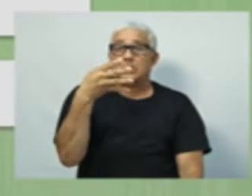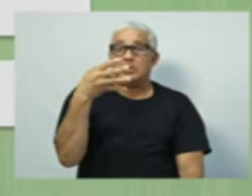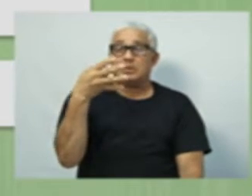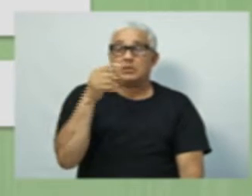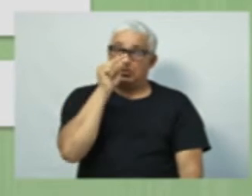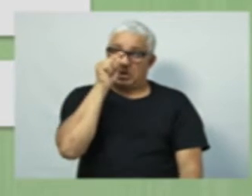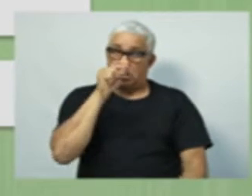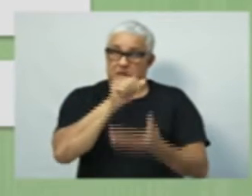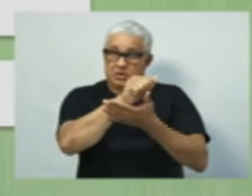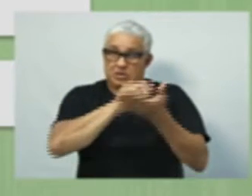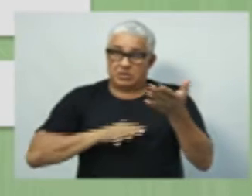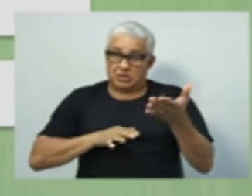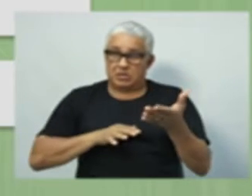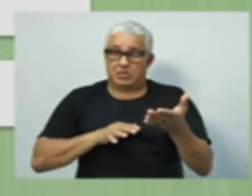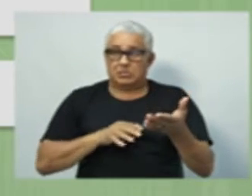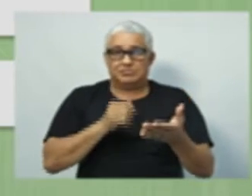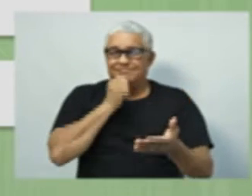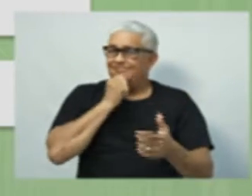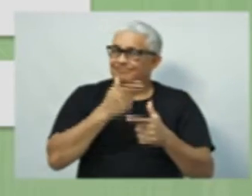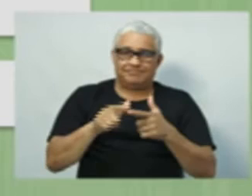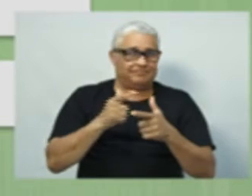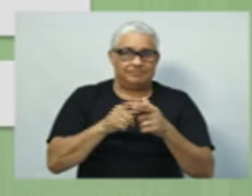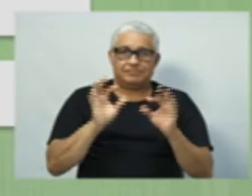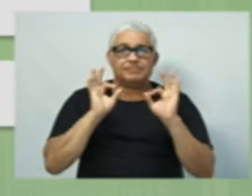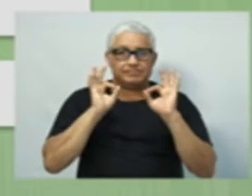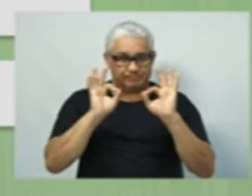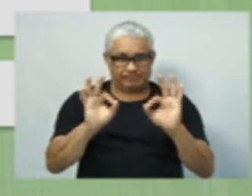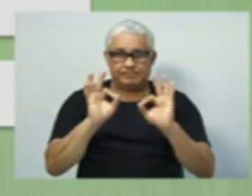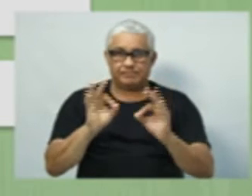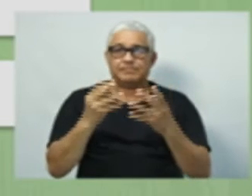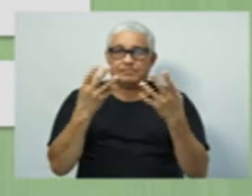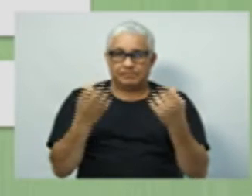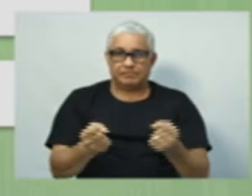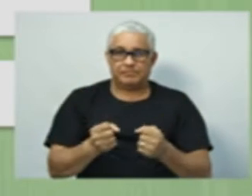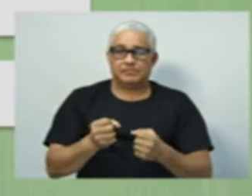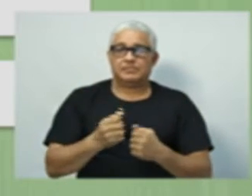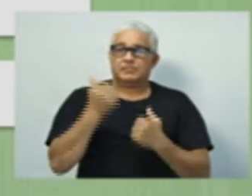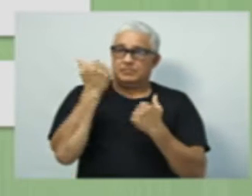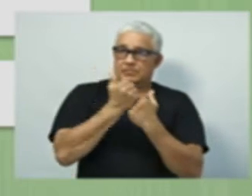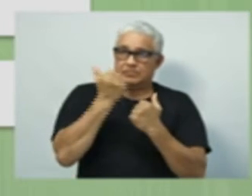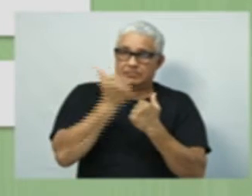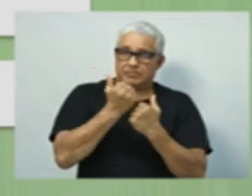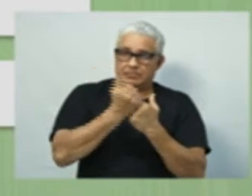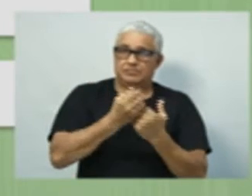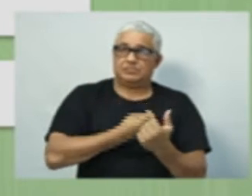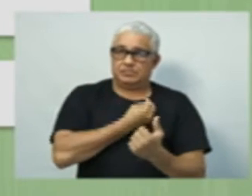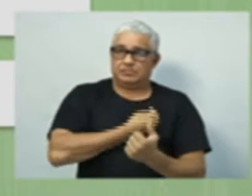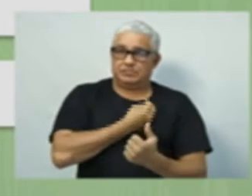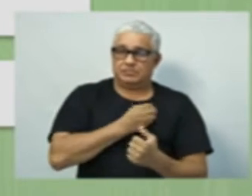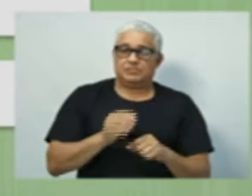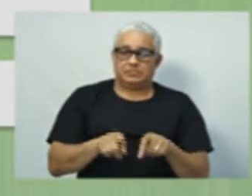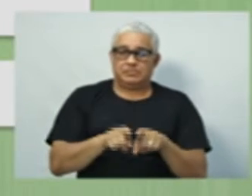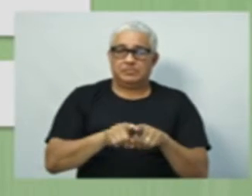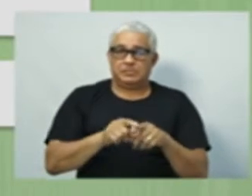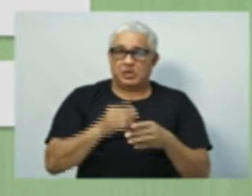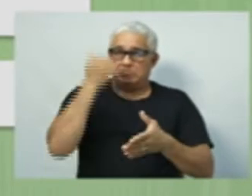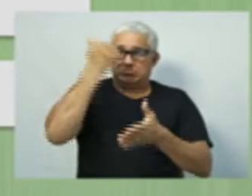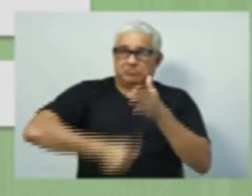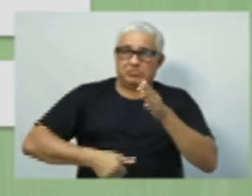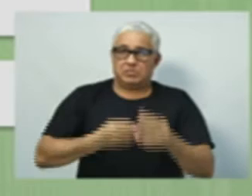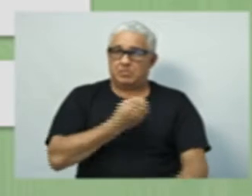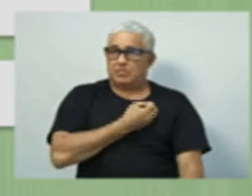de percurso não tem problema o tutor ou tutor online ele não vai à distância não vai descontar ponto que você